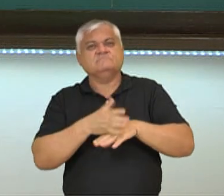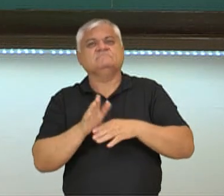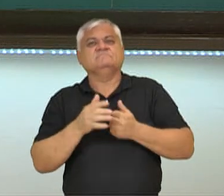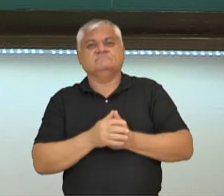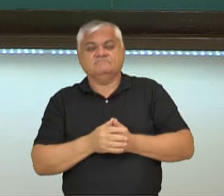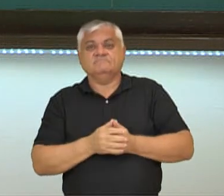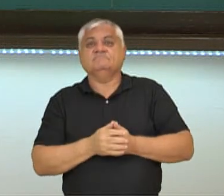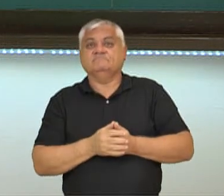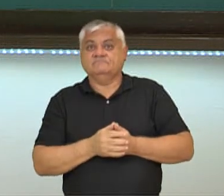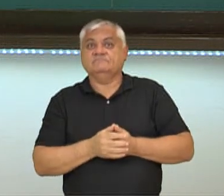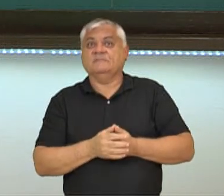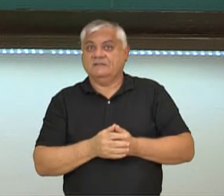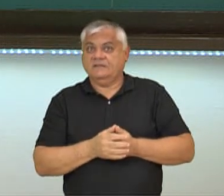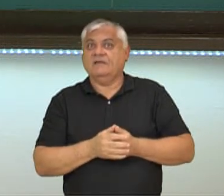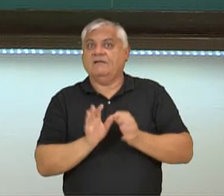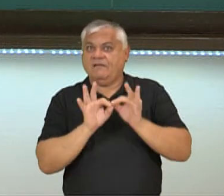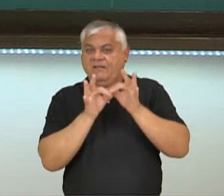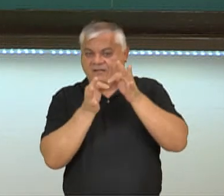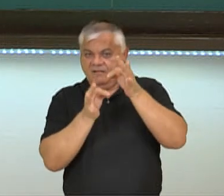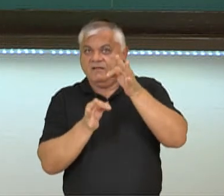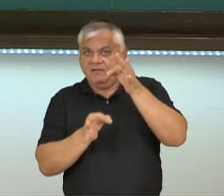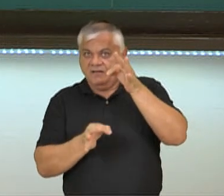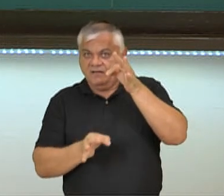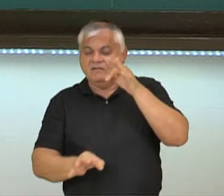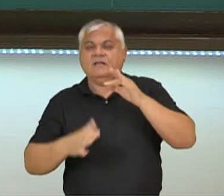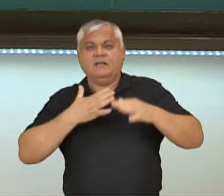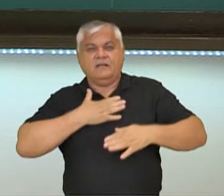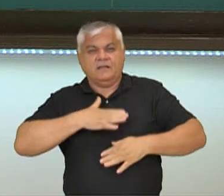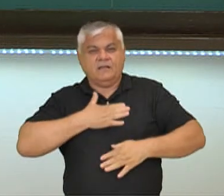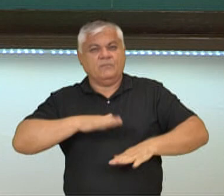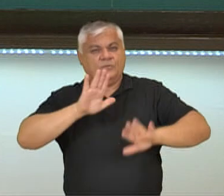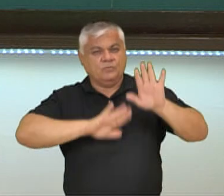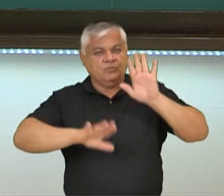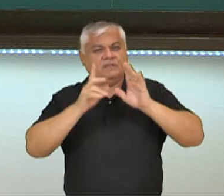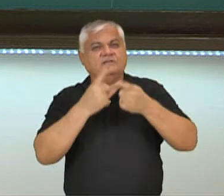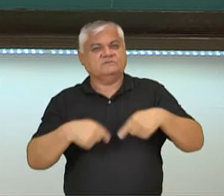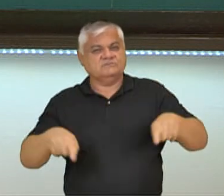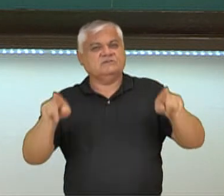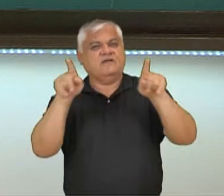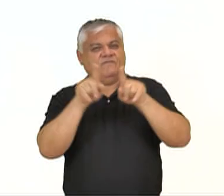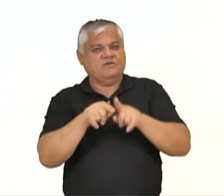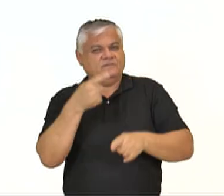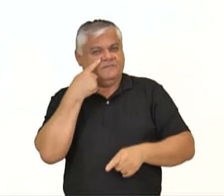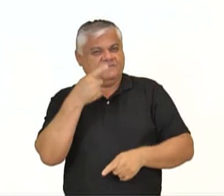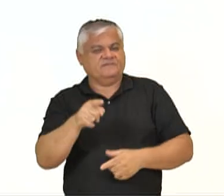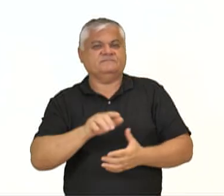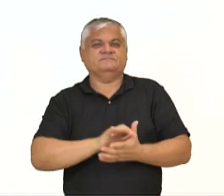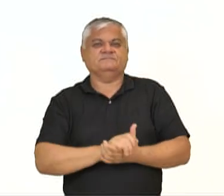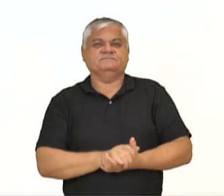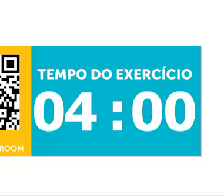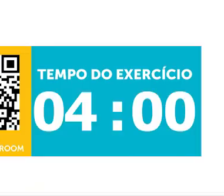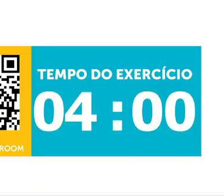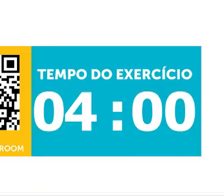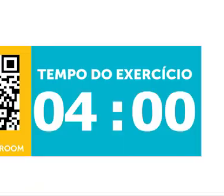bem extenso, tá? Façam com cuidado e a gente já volta para verificar.